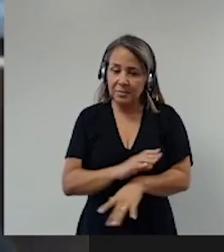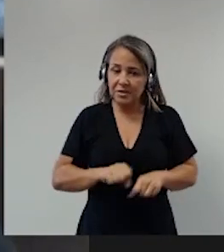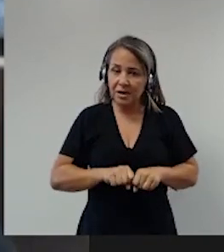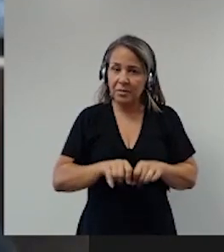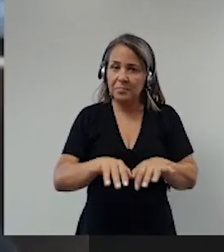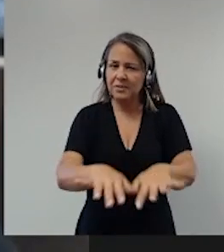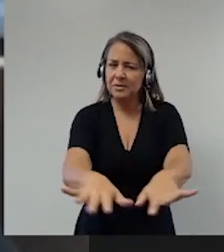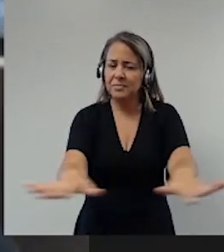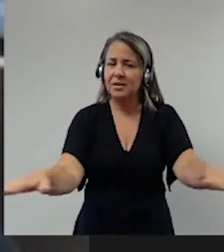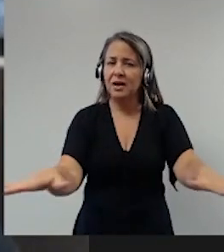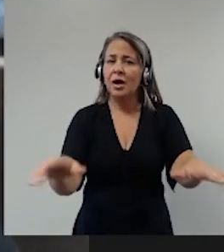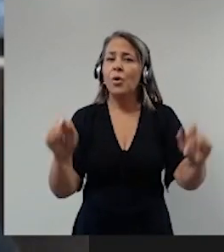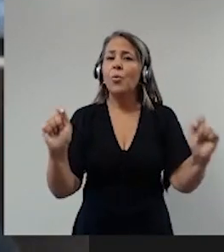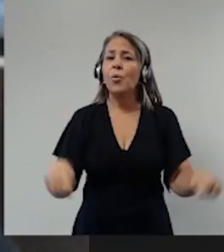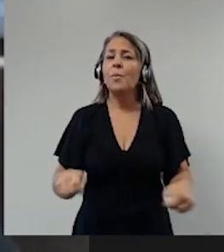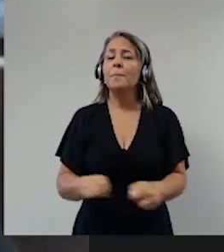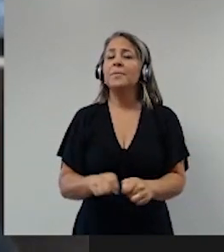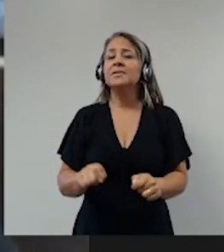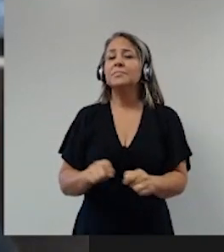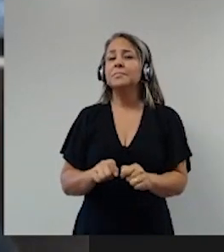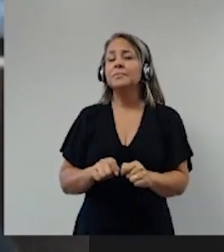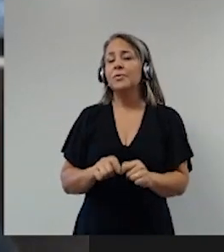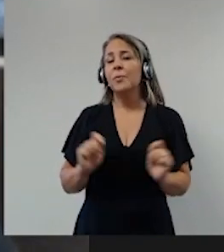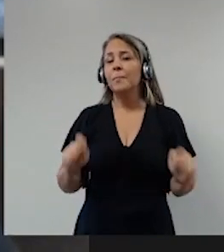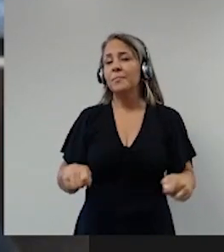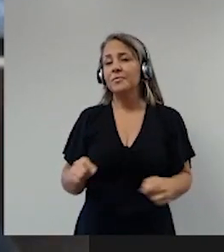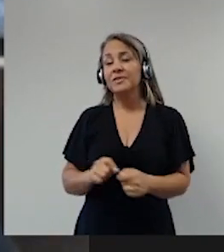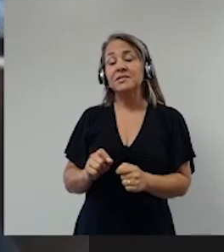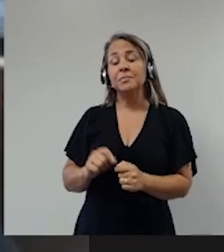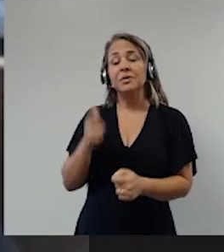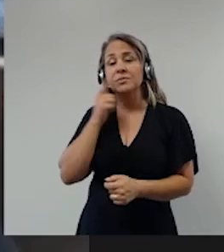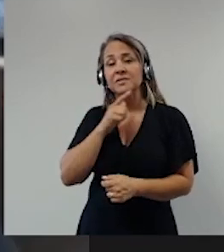pode ter um eleitor consciente